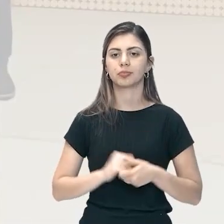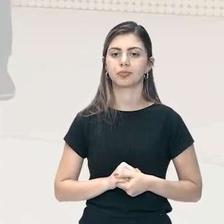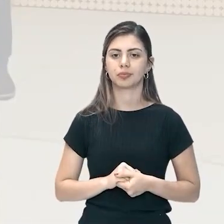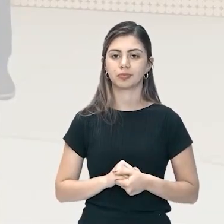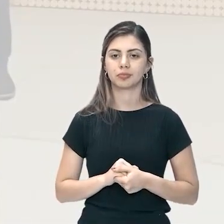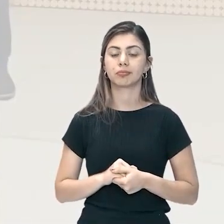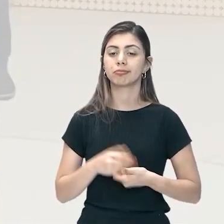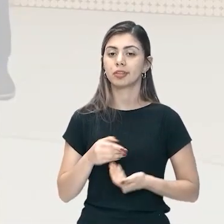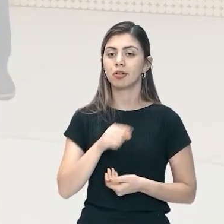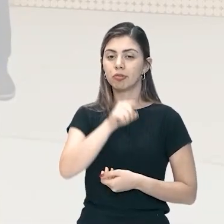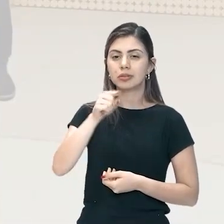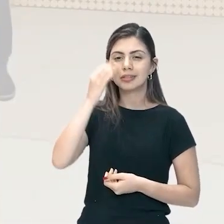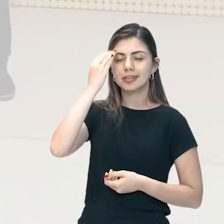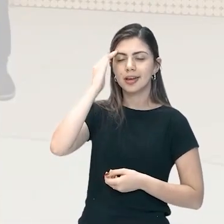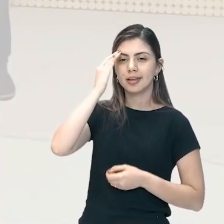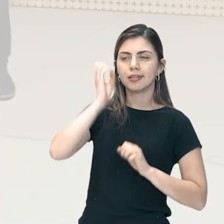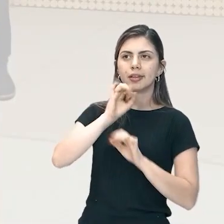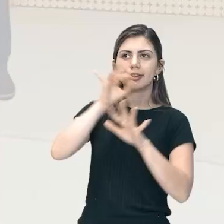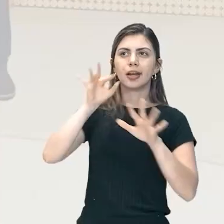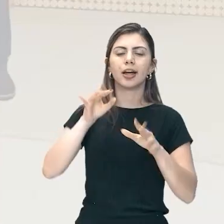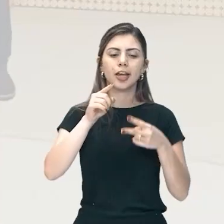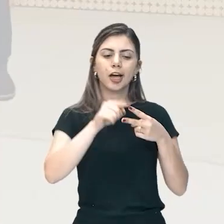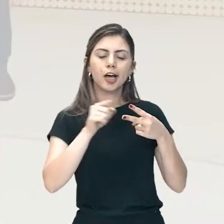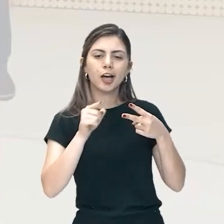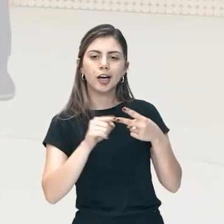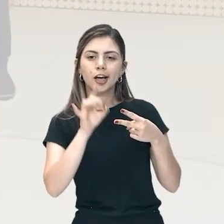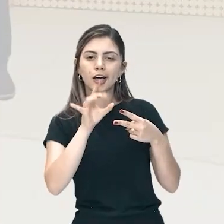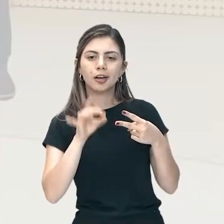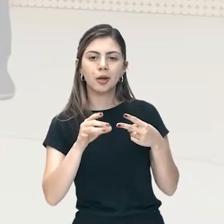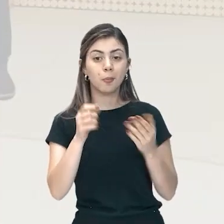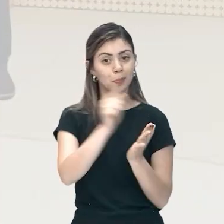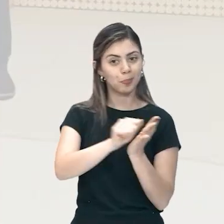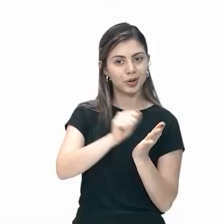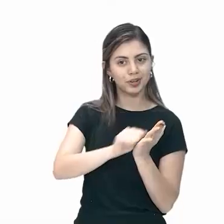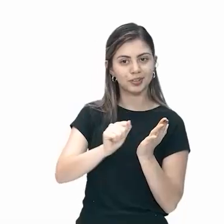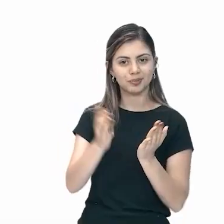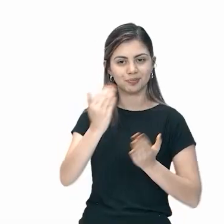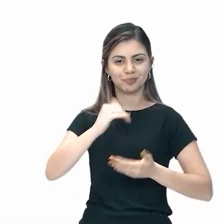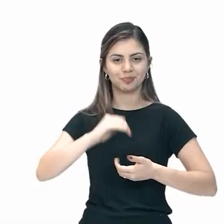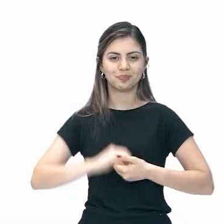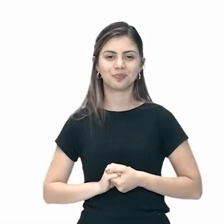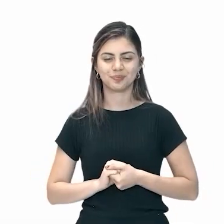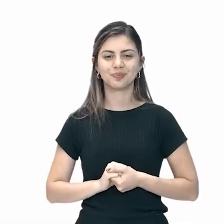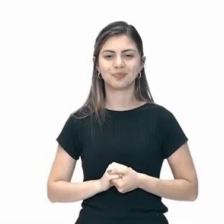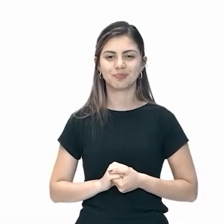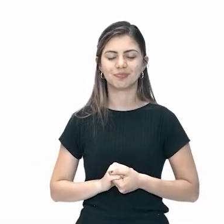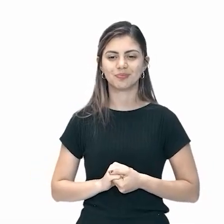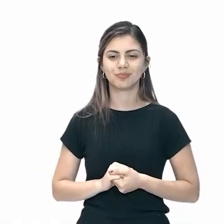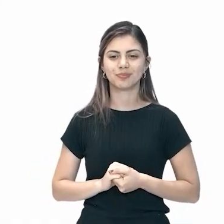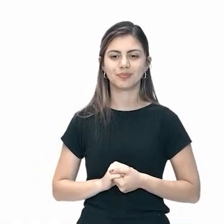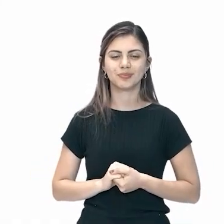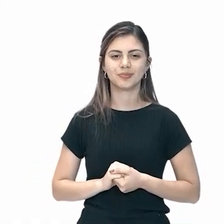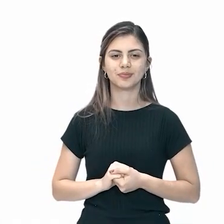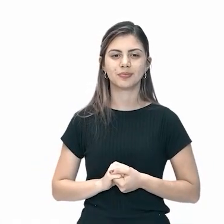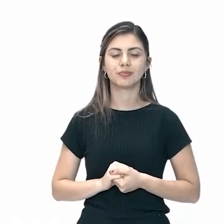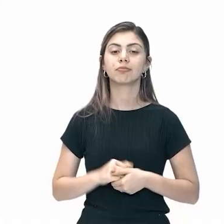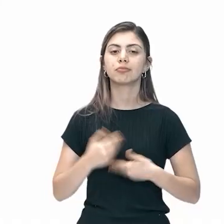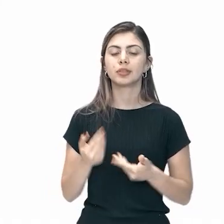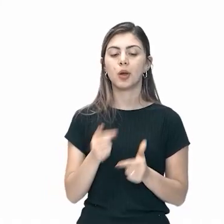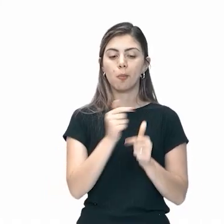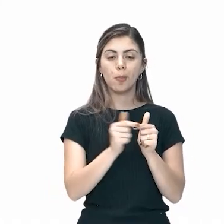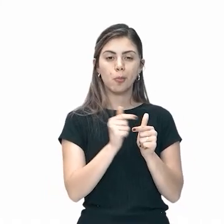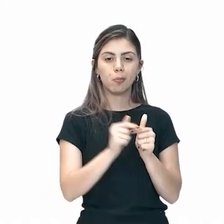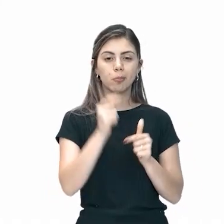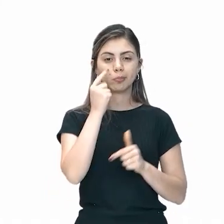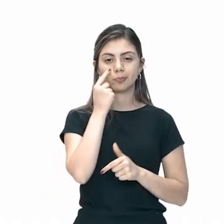tu aprender melhor o que é miopia e hipermetropia, vamos anotar os defeitos de visão? Vamos lá, olha só. Os defeitos de